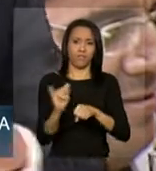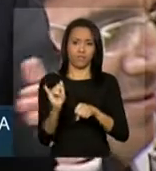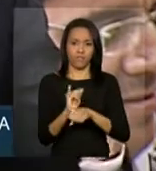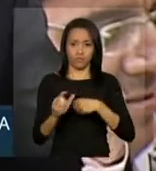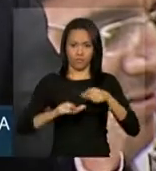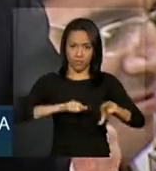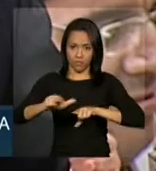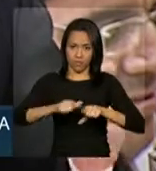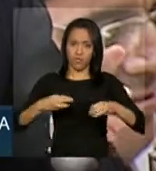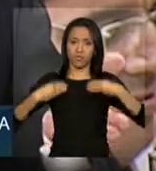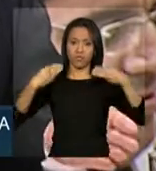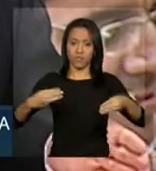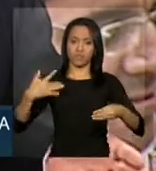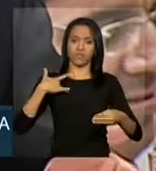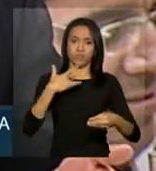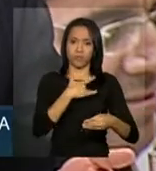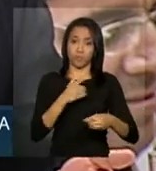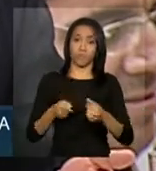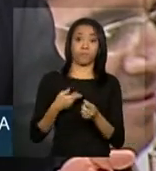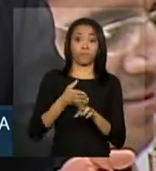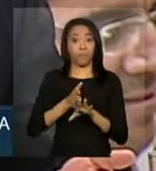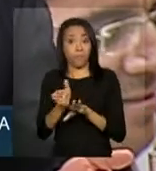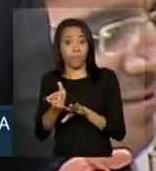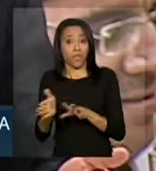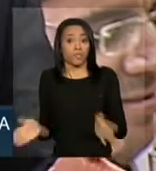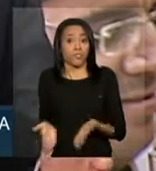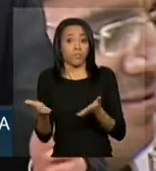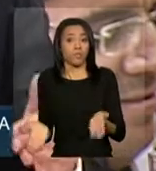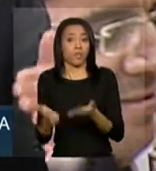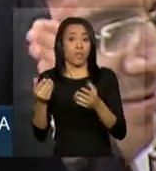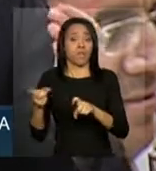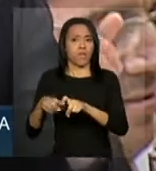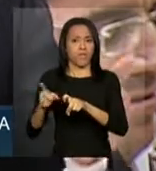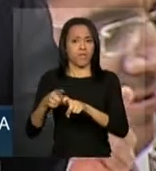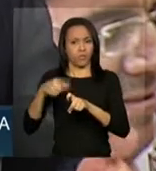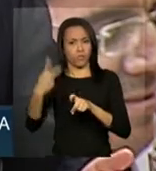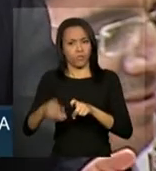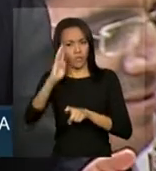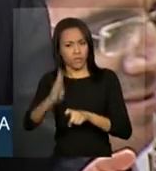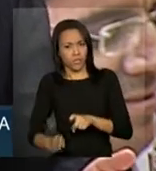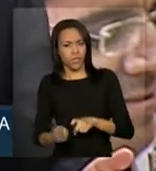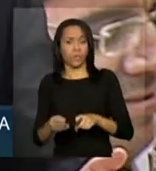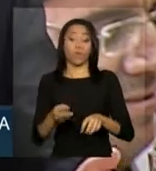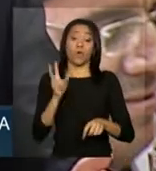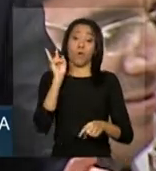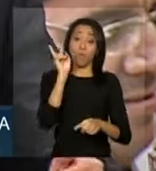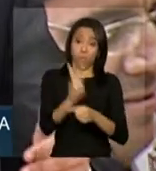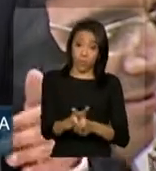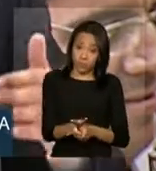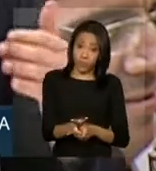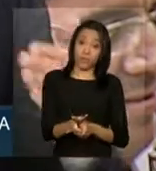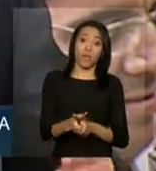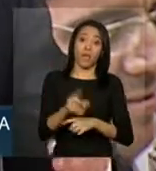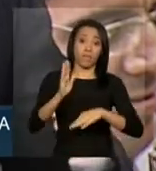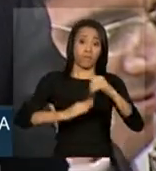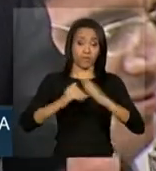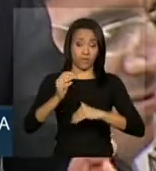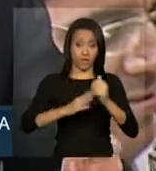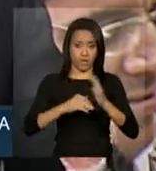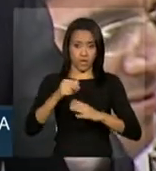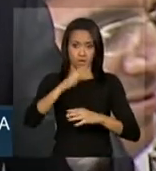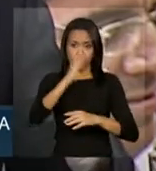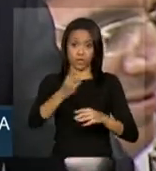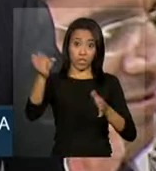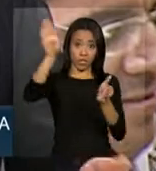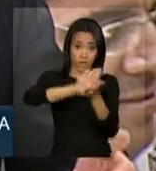de por um lado estimular profissionais Brasileiros torar chegar doos profissionais Brasileiros não permitir